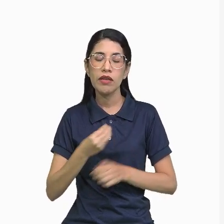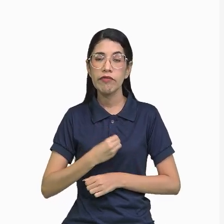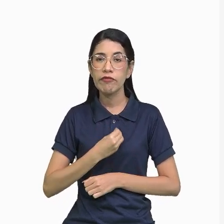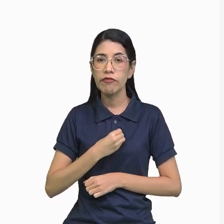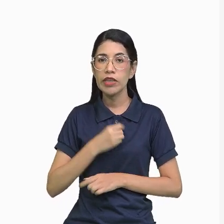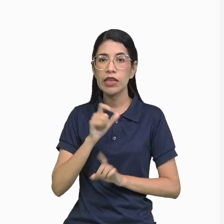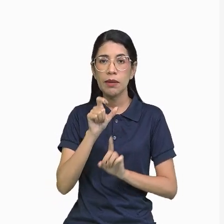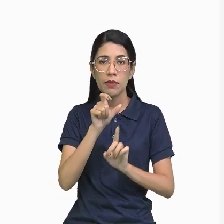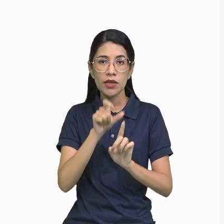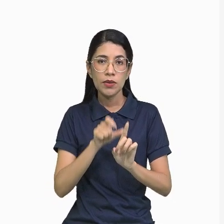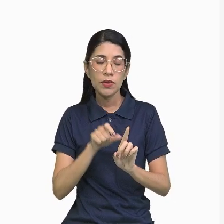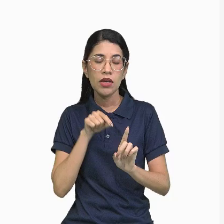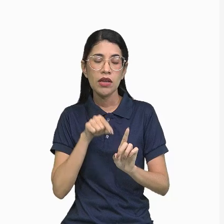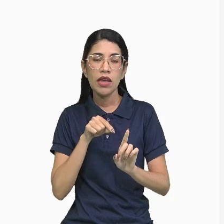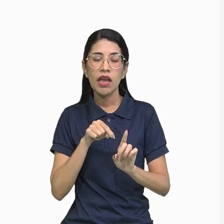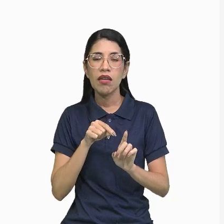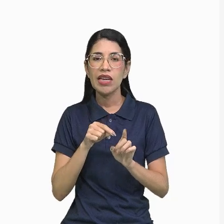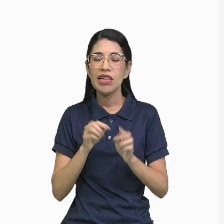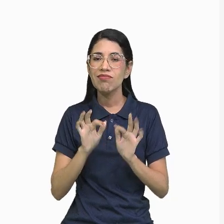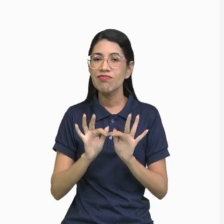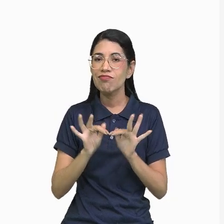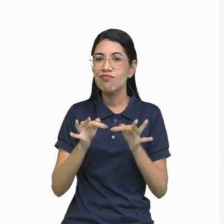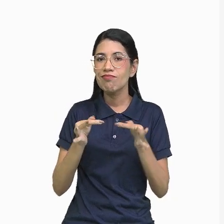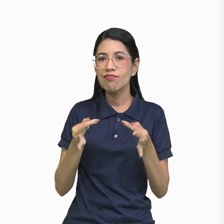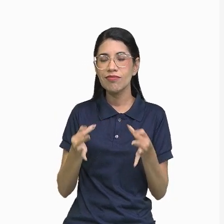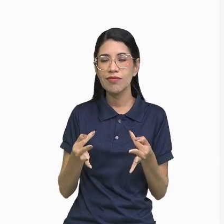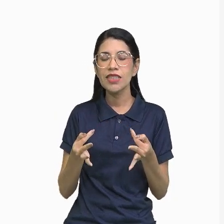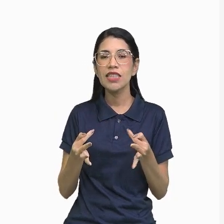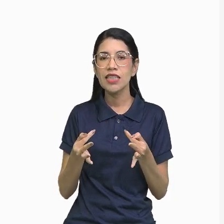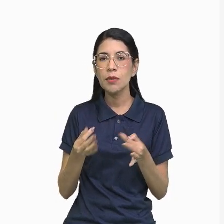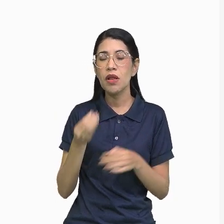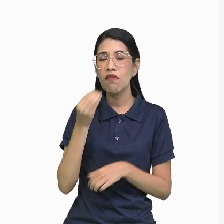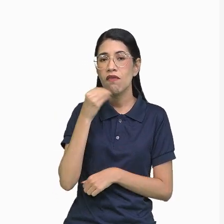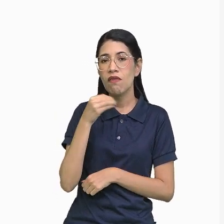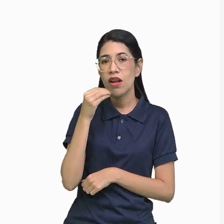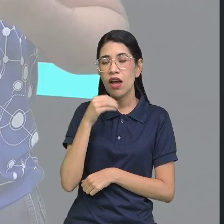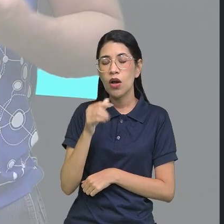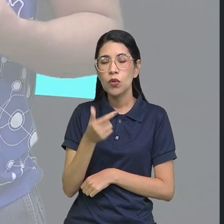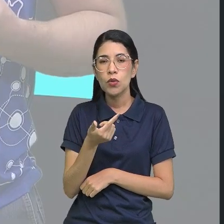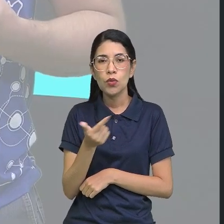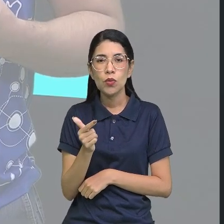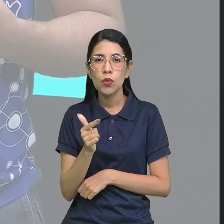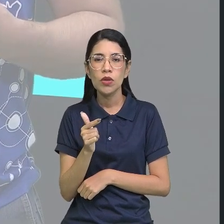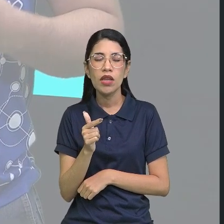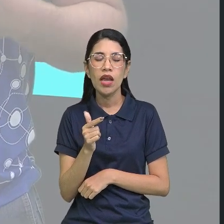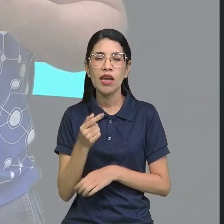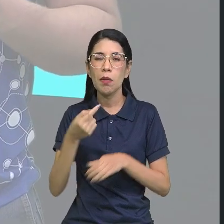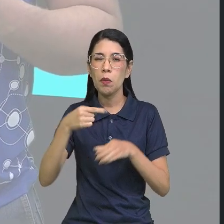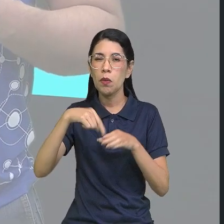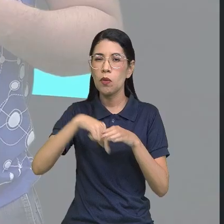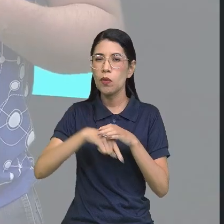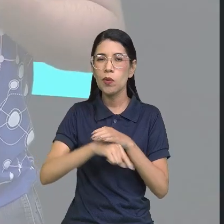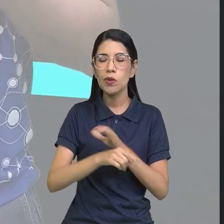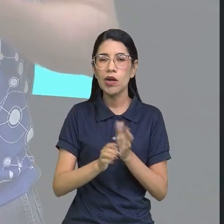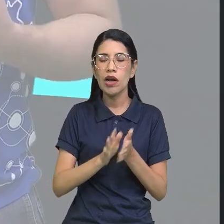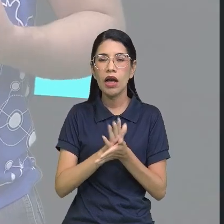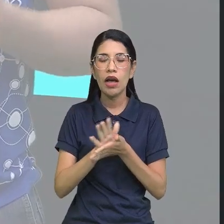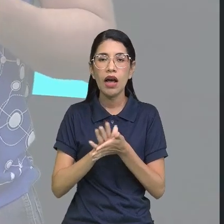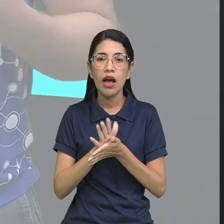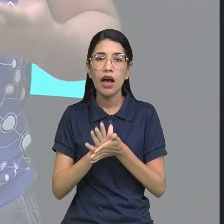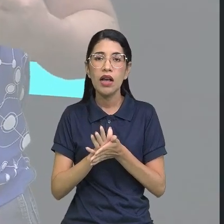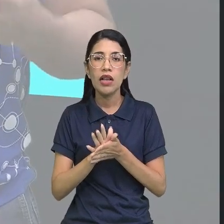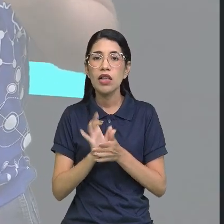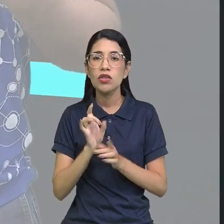viver dela é ralo, certo? É fraco, não tem uma grande expressividade. Então, percebo que ela é uma